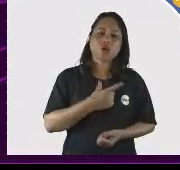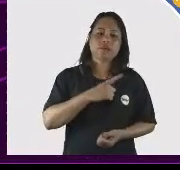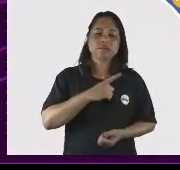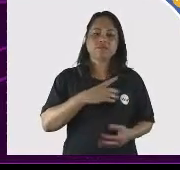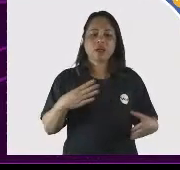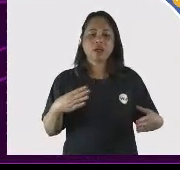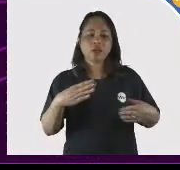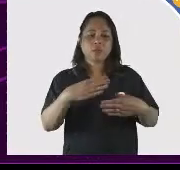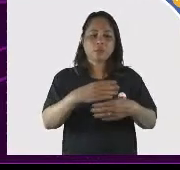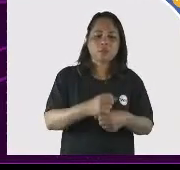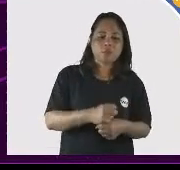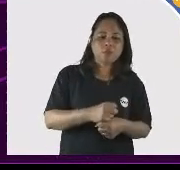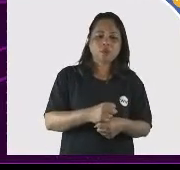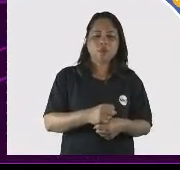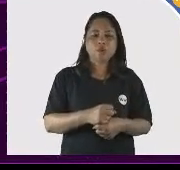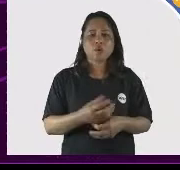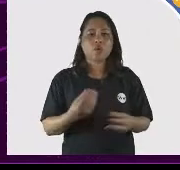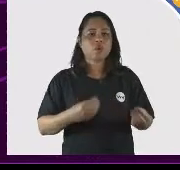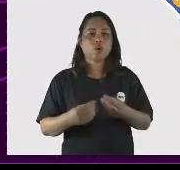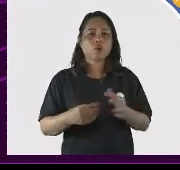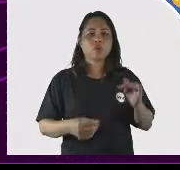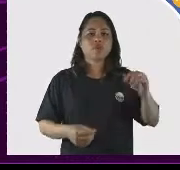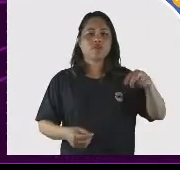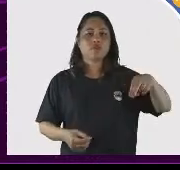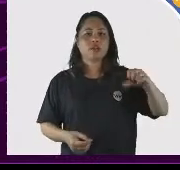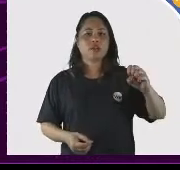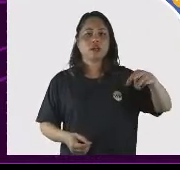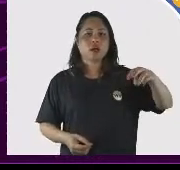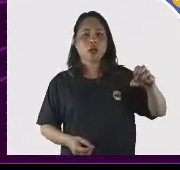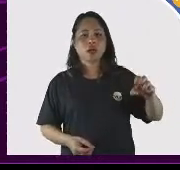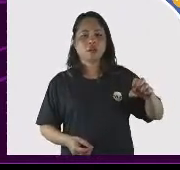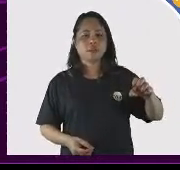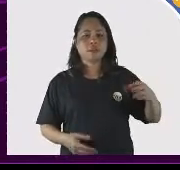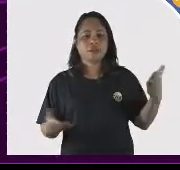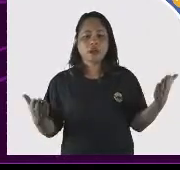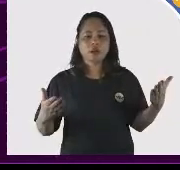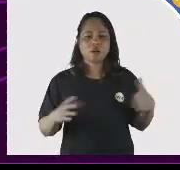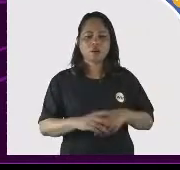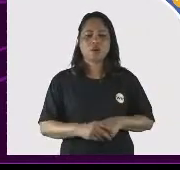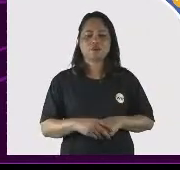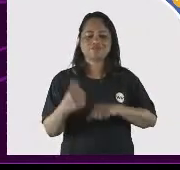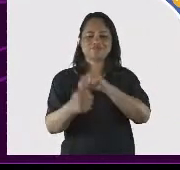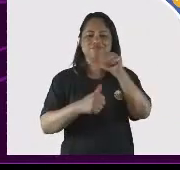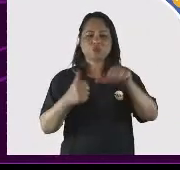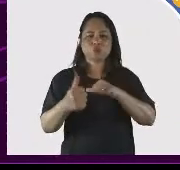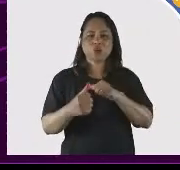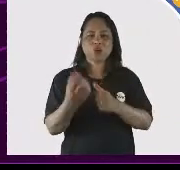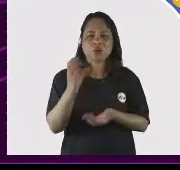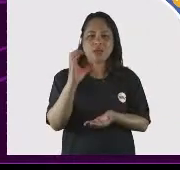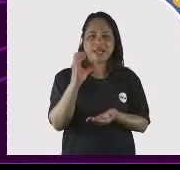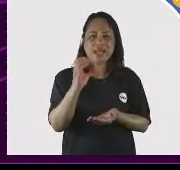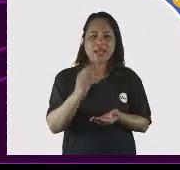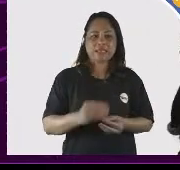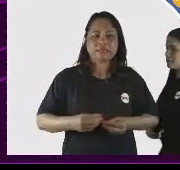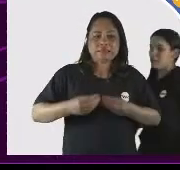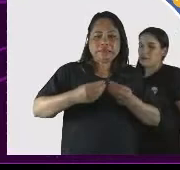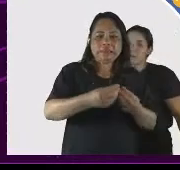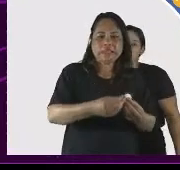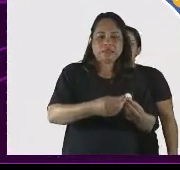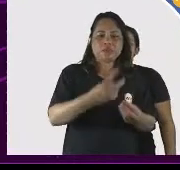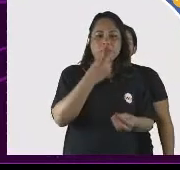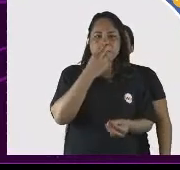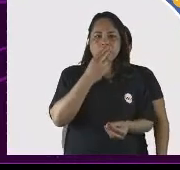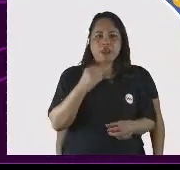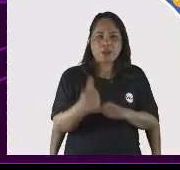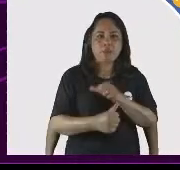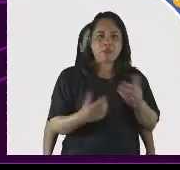ser o que é finame o final em algum algum tempo atrás de perder um pouco de macio né para para para o crédito direto ao consumidor e parece que